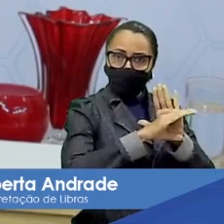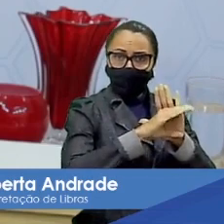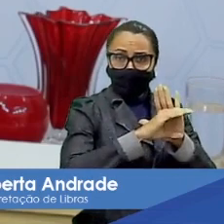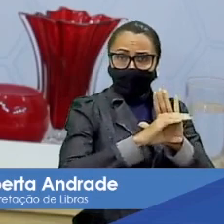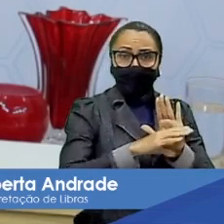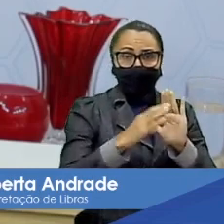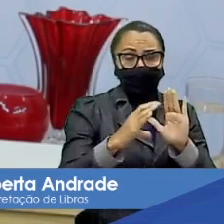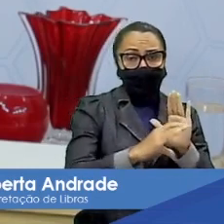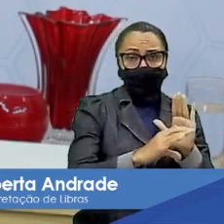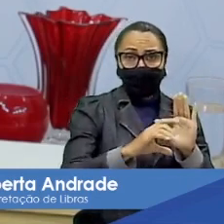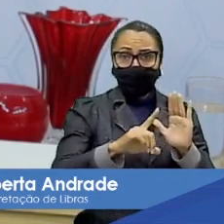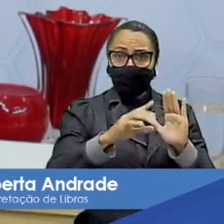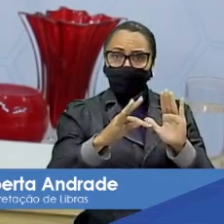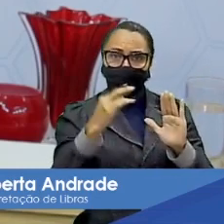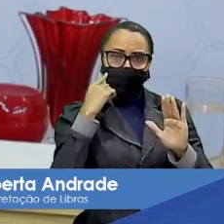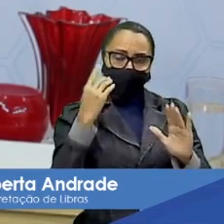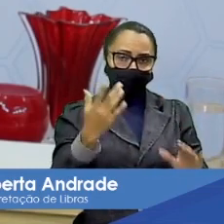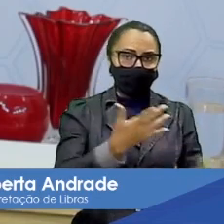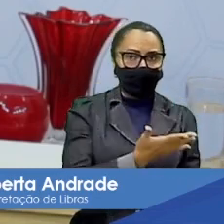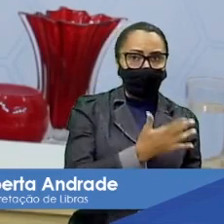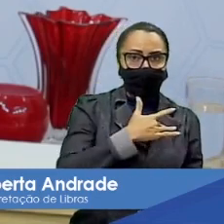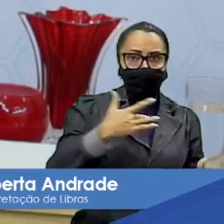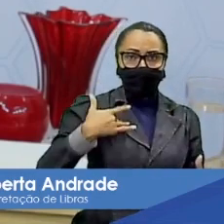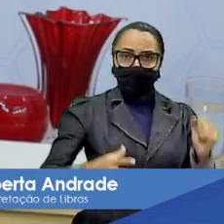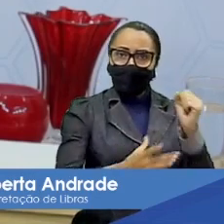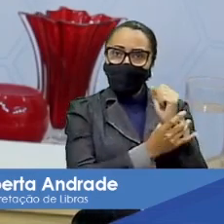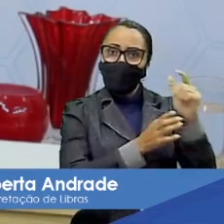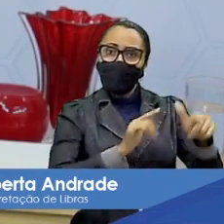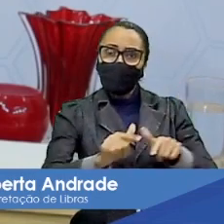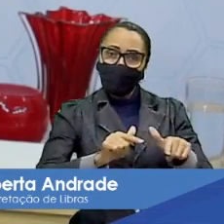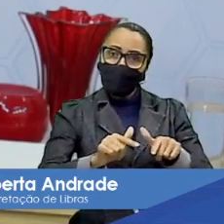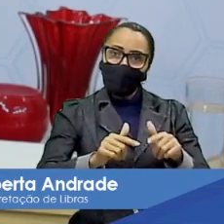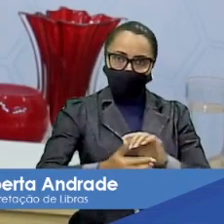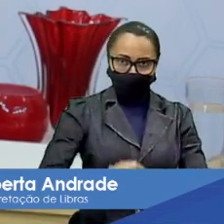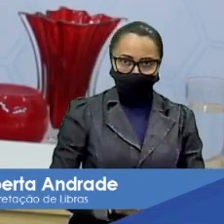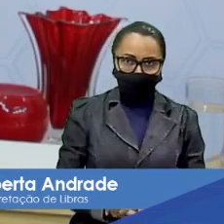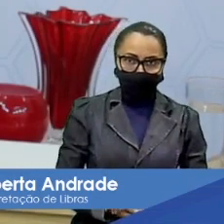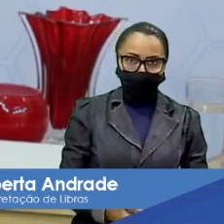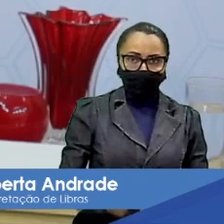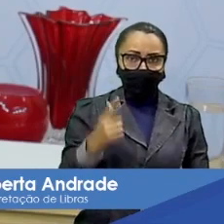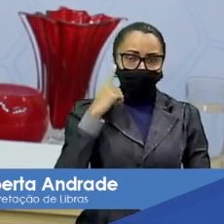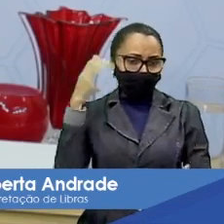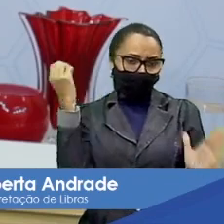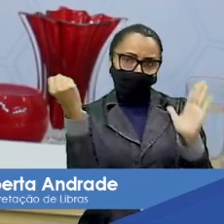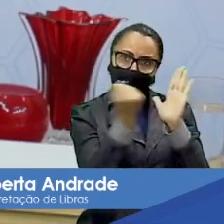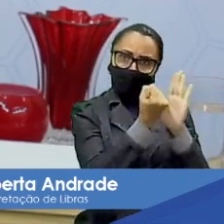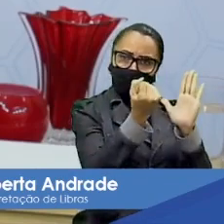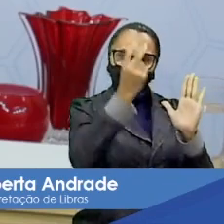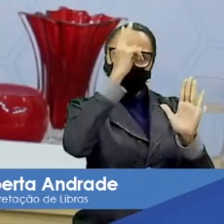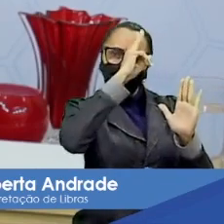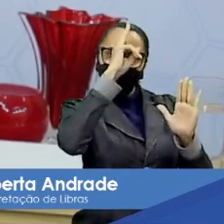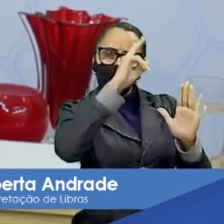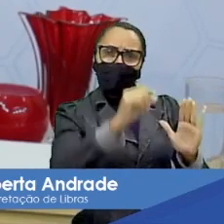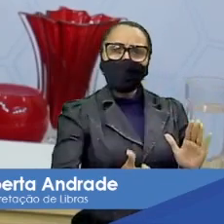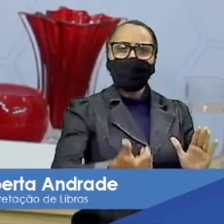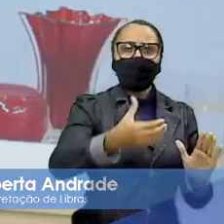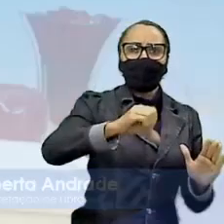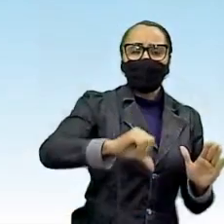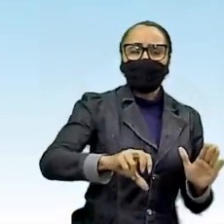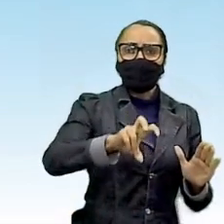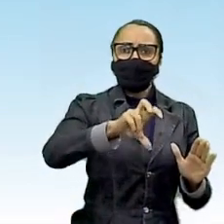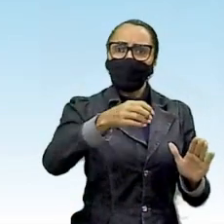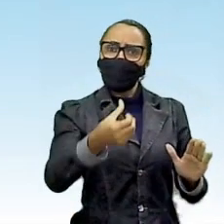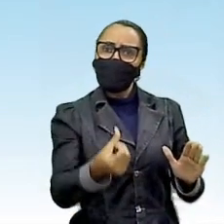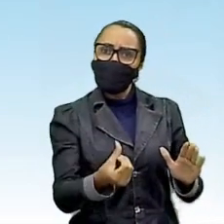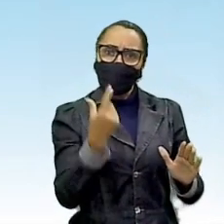CLT contém, né, a saúde e segurança do trabalho. E aí outro marco que teve também foi em